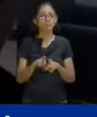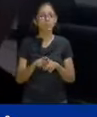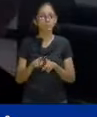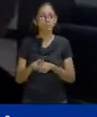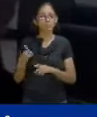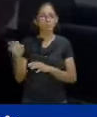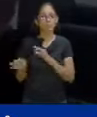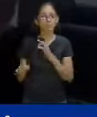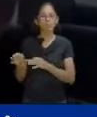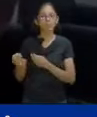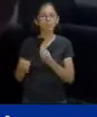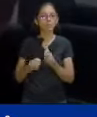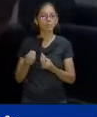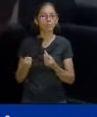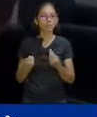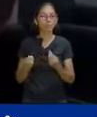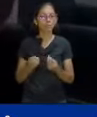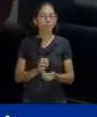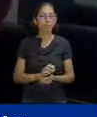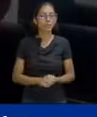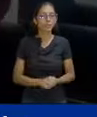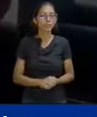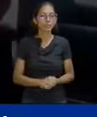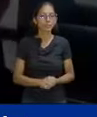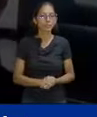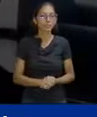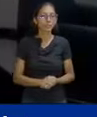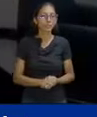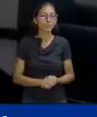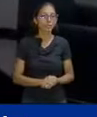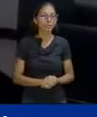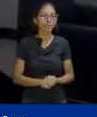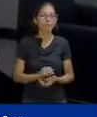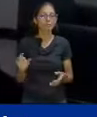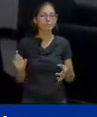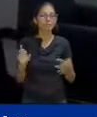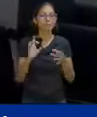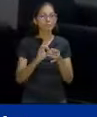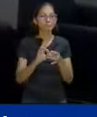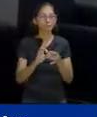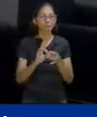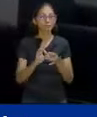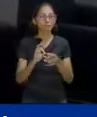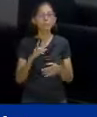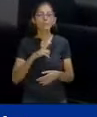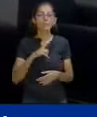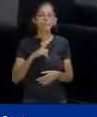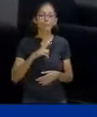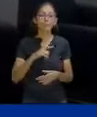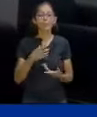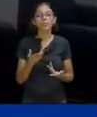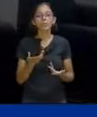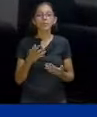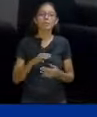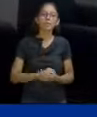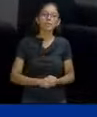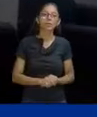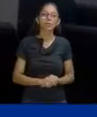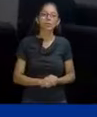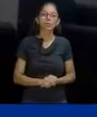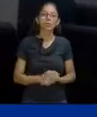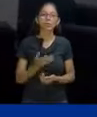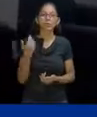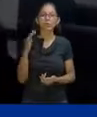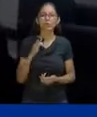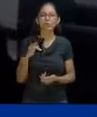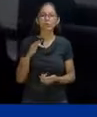unicamente possíveis naquelas em que houve atribuição de efeitos vinculantes, em que uma determinada matéria,